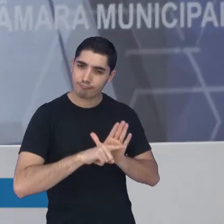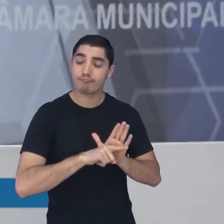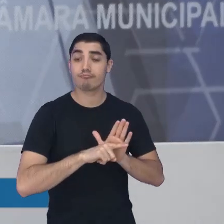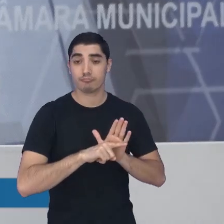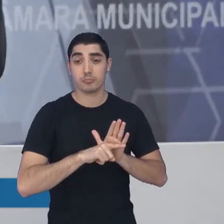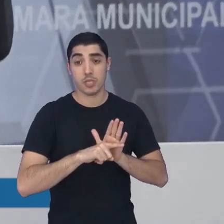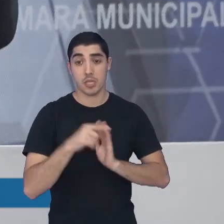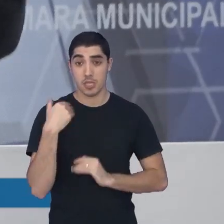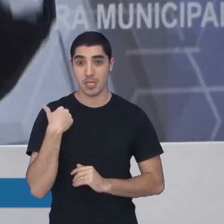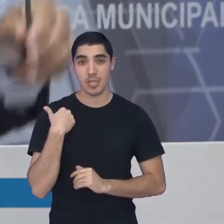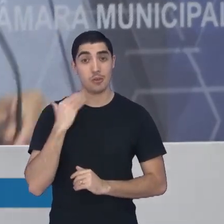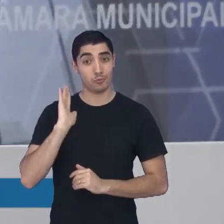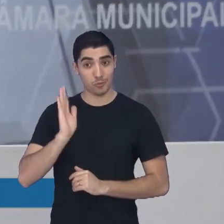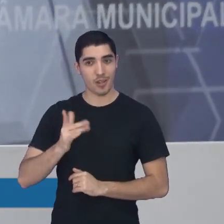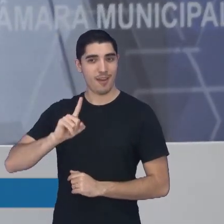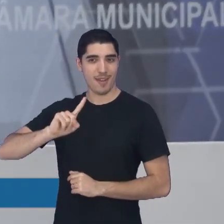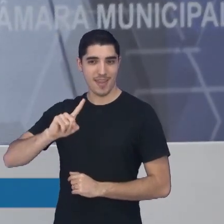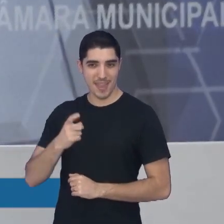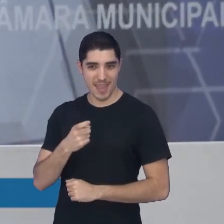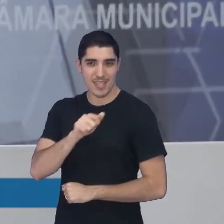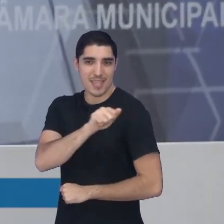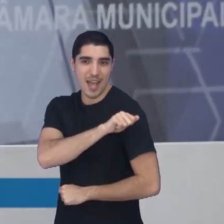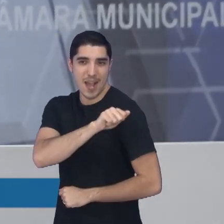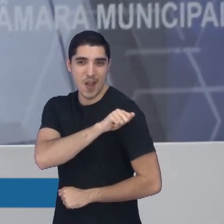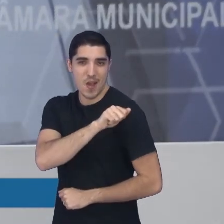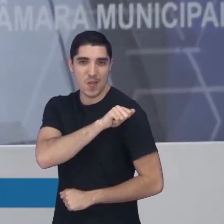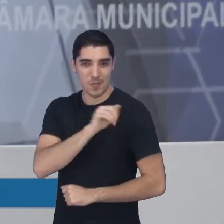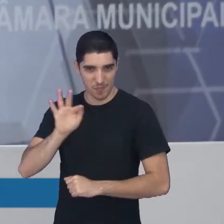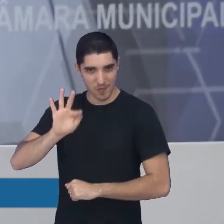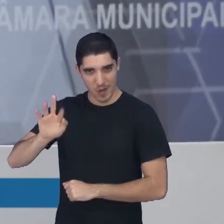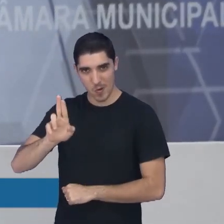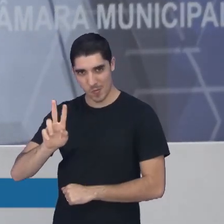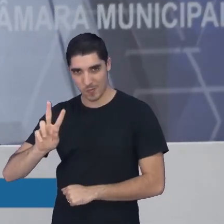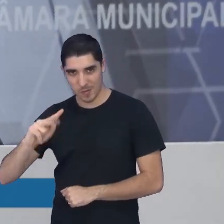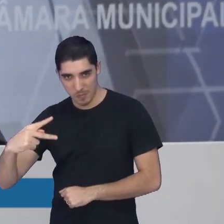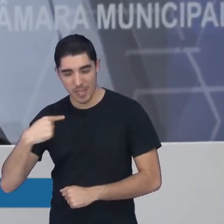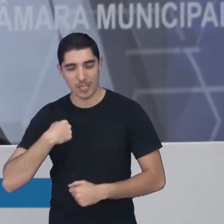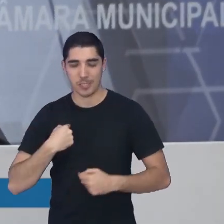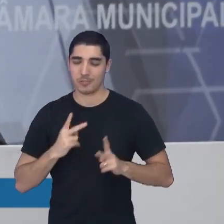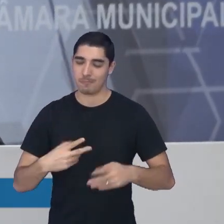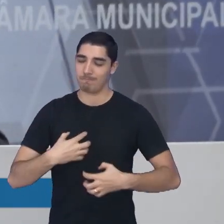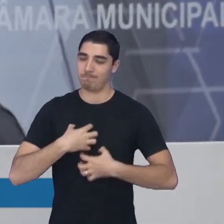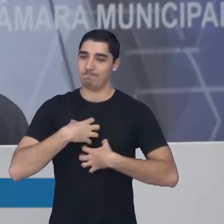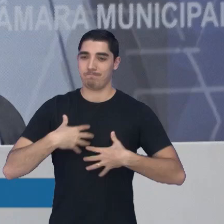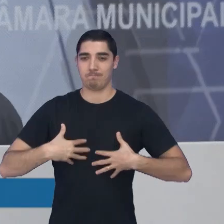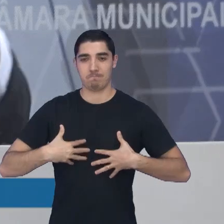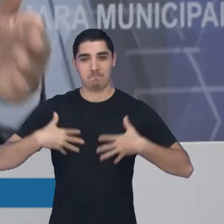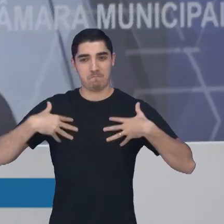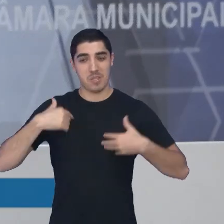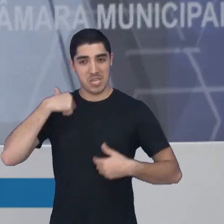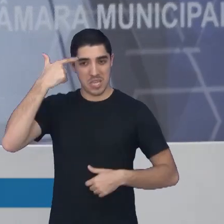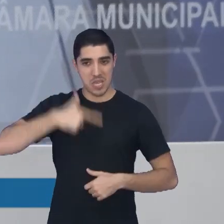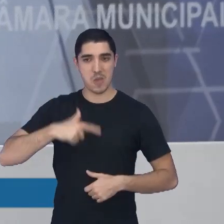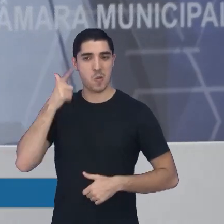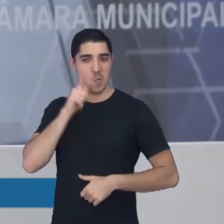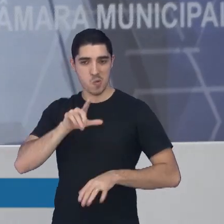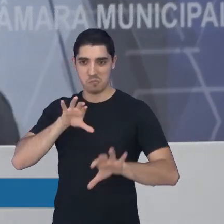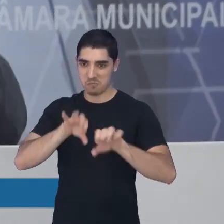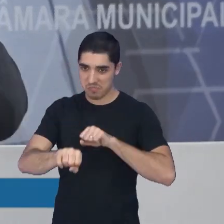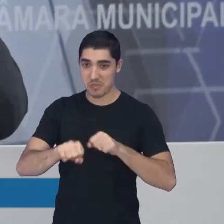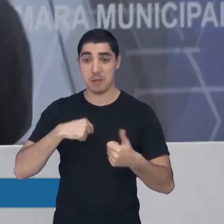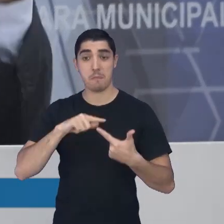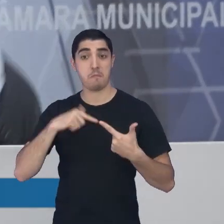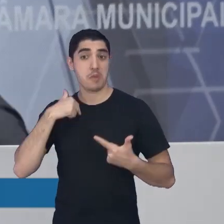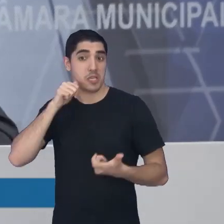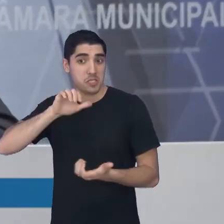sido também aluno da Univap, uma honra para mim poder me formado, eu, a minha esposa e